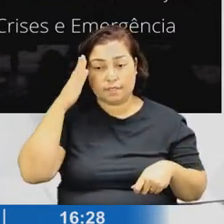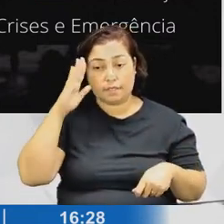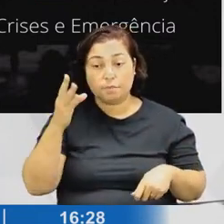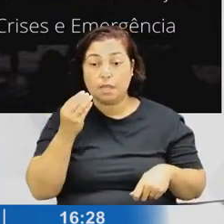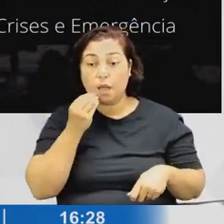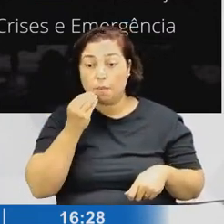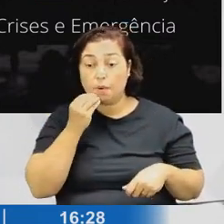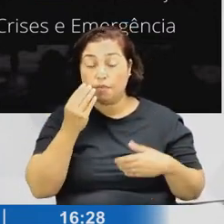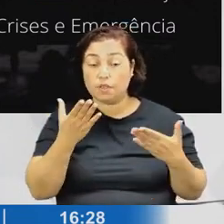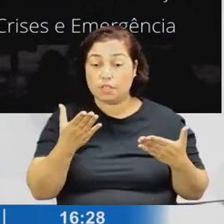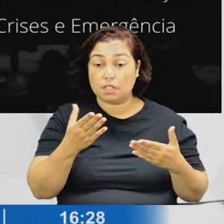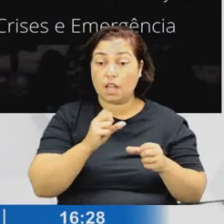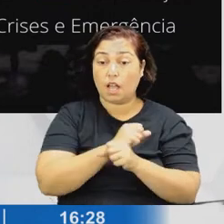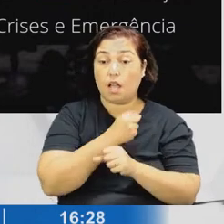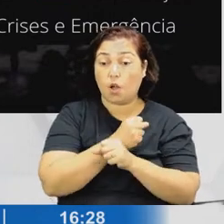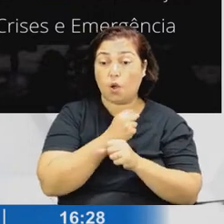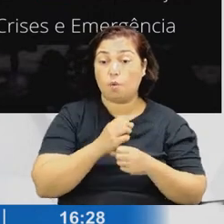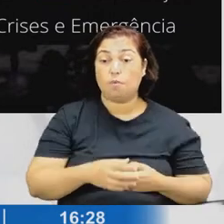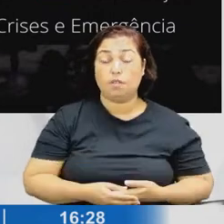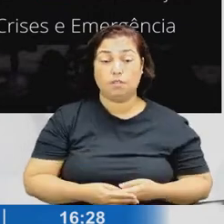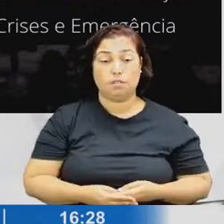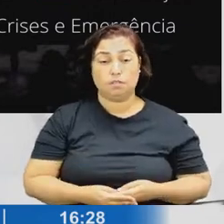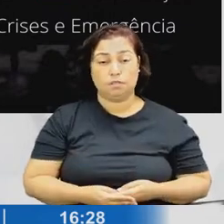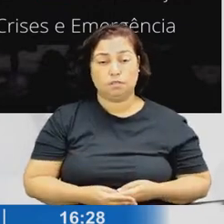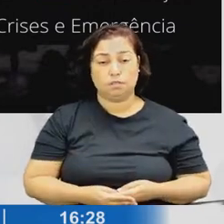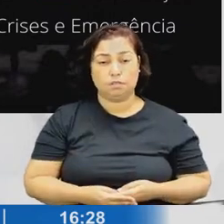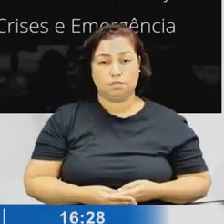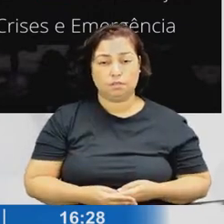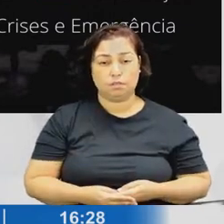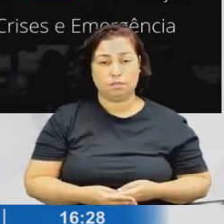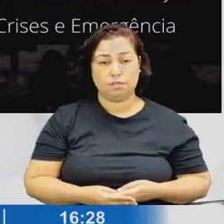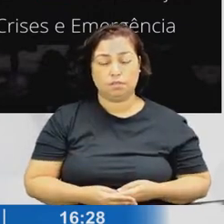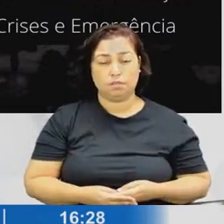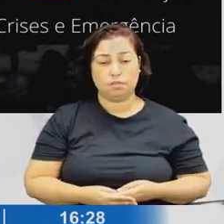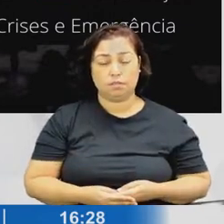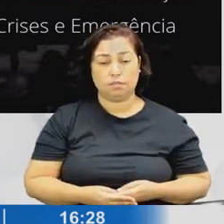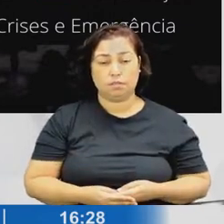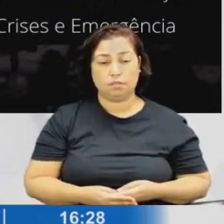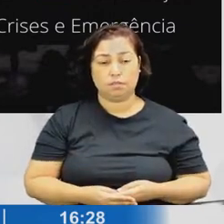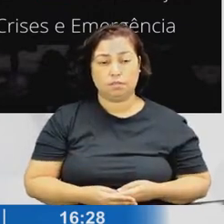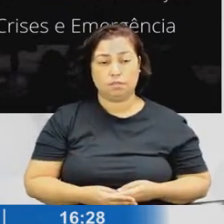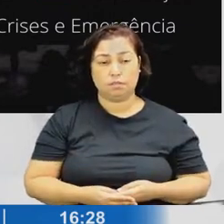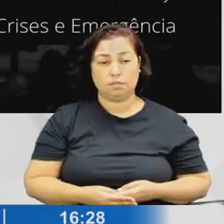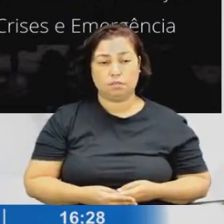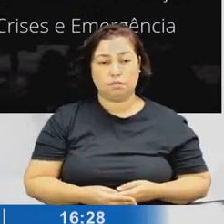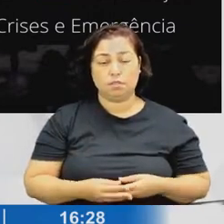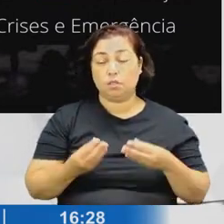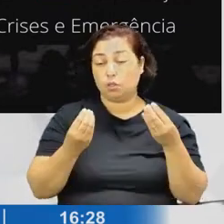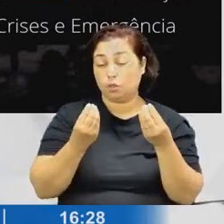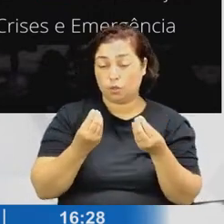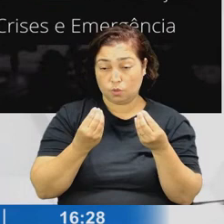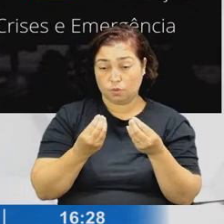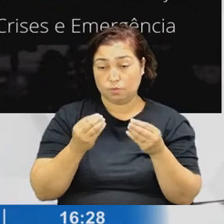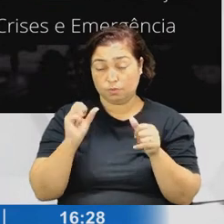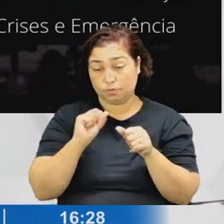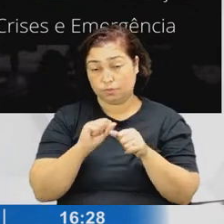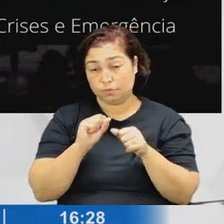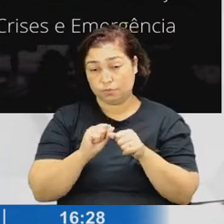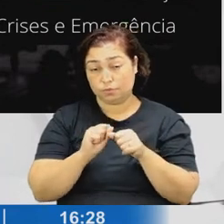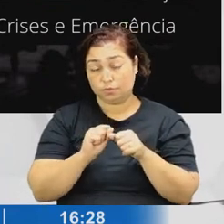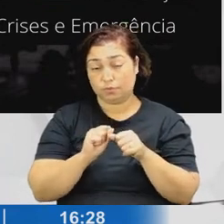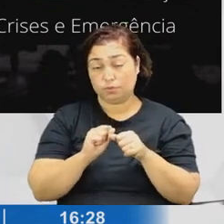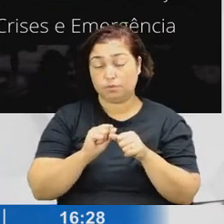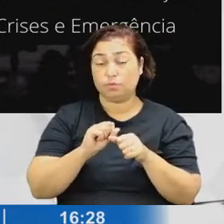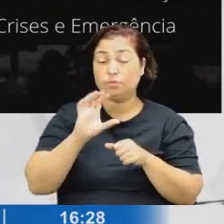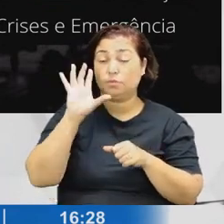as etapas da obra né então o visionário aí como é que como que se lida cada